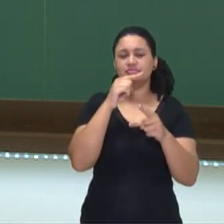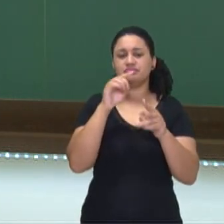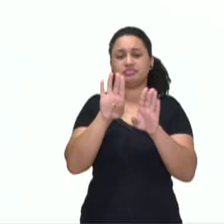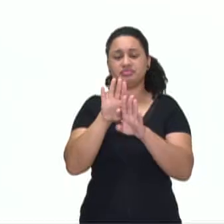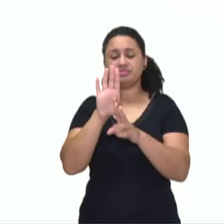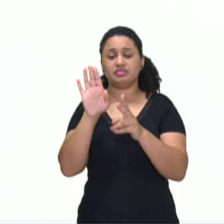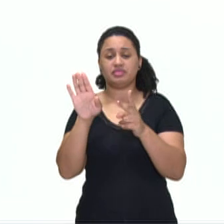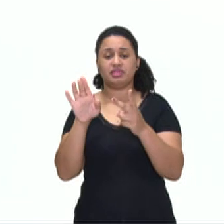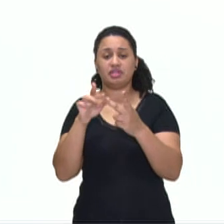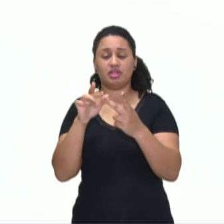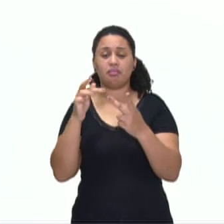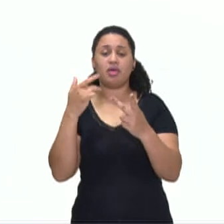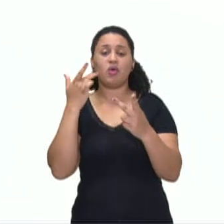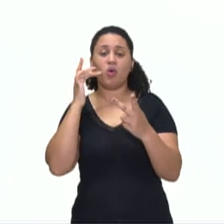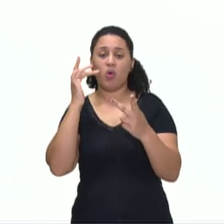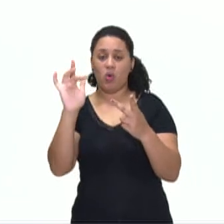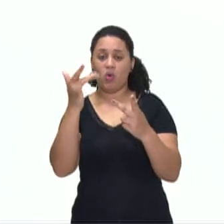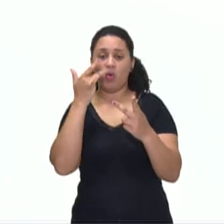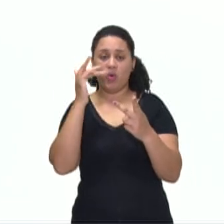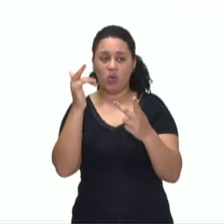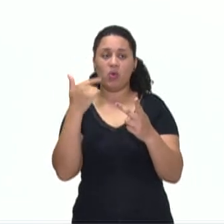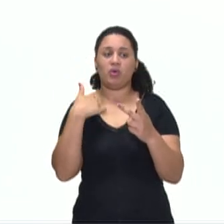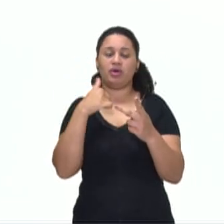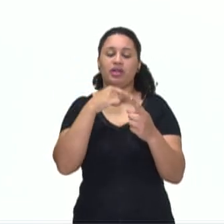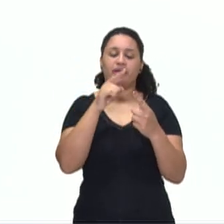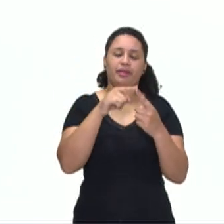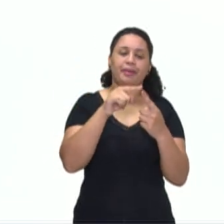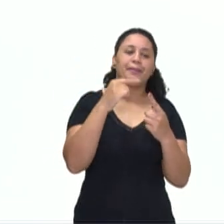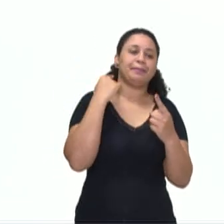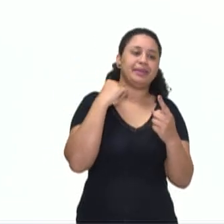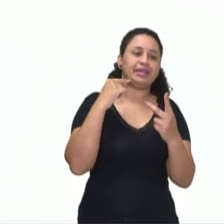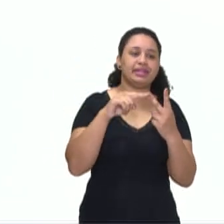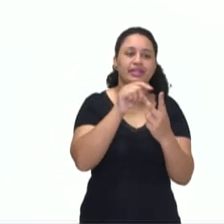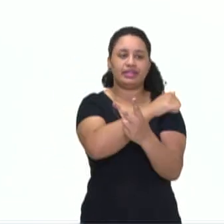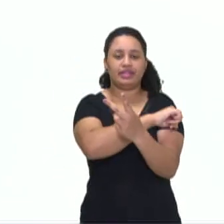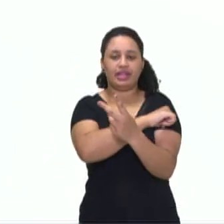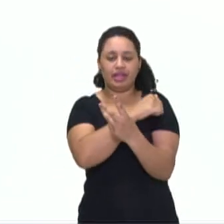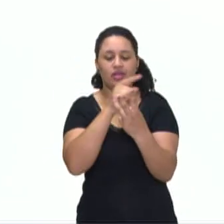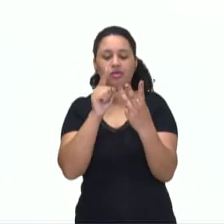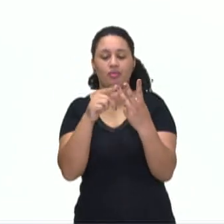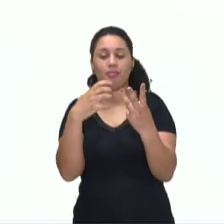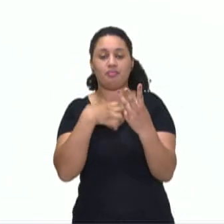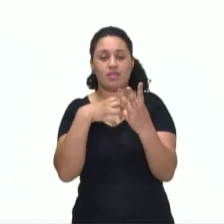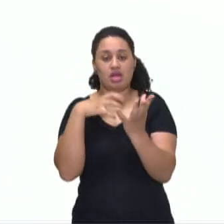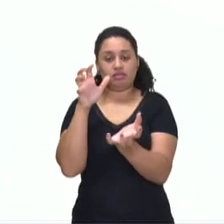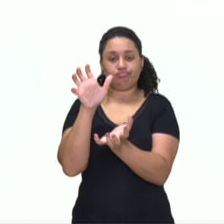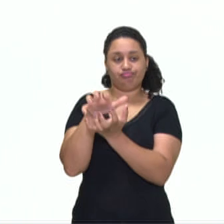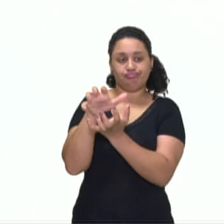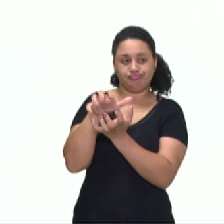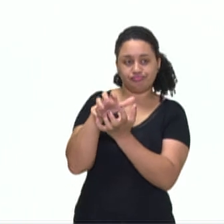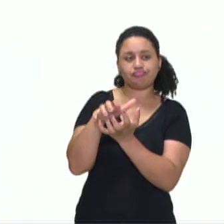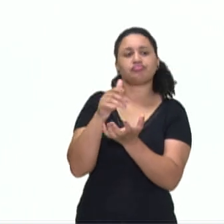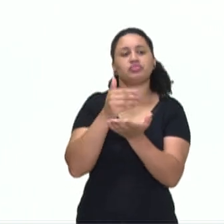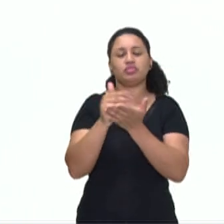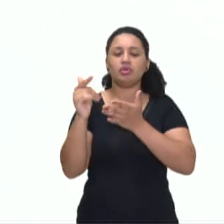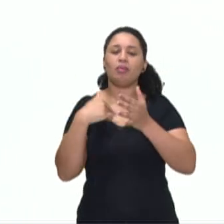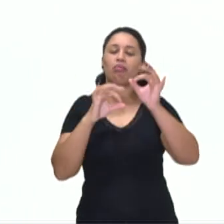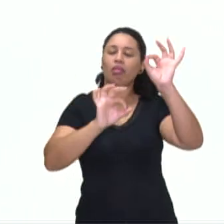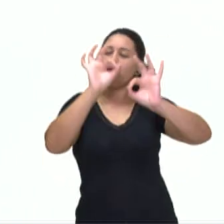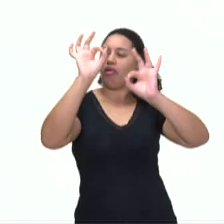do ouro, que vai abranger Minas, Rio, Bahia, Pernambuco, começa lá com essas arquiteturas, excesso de